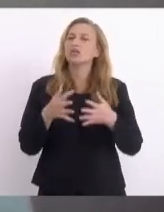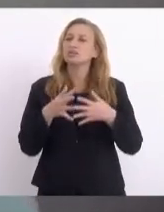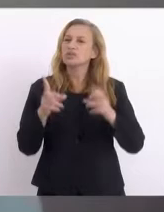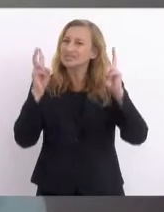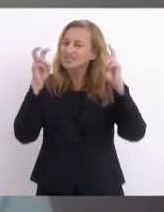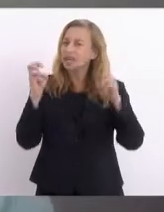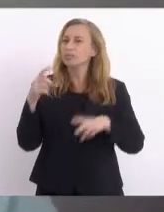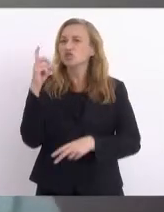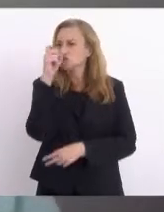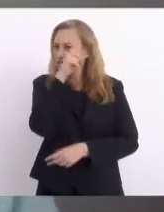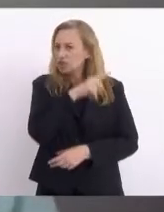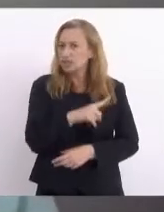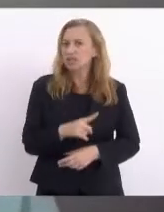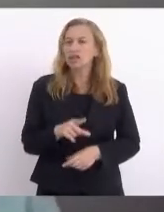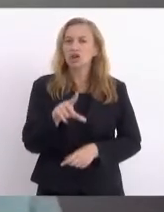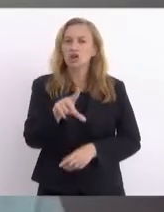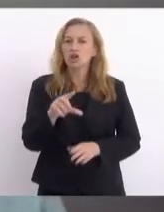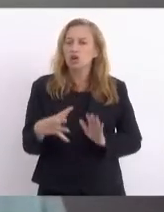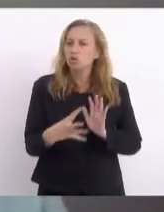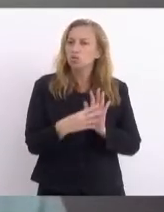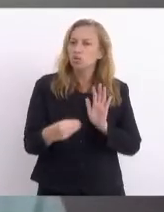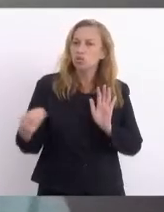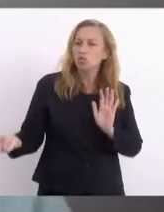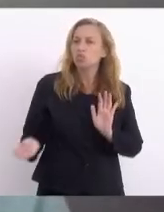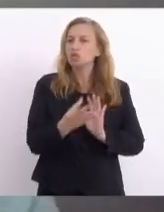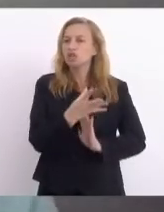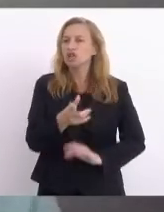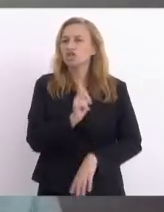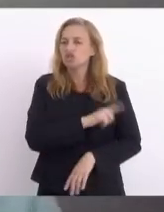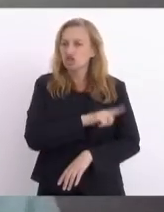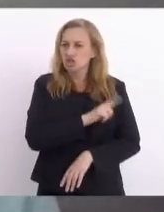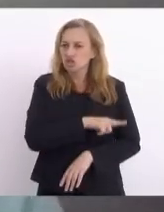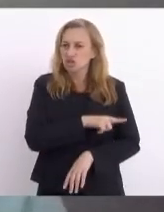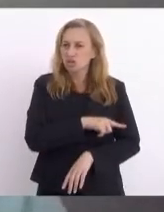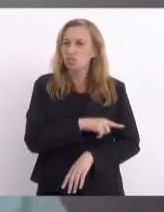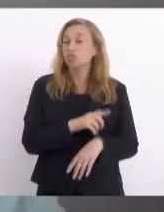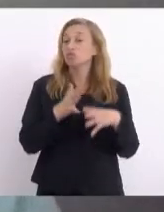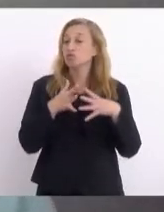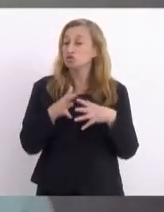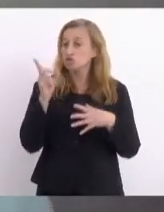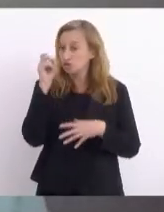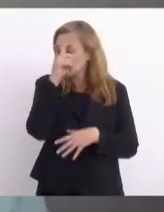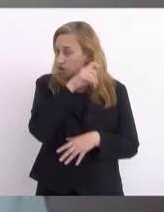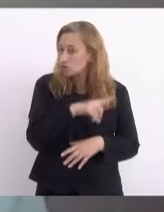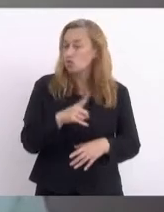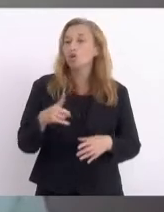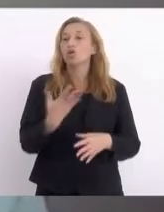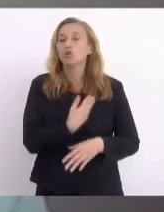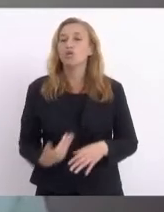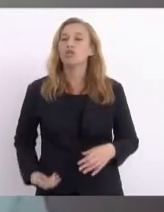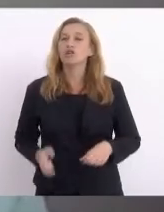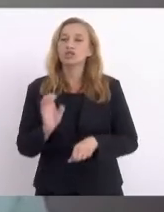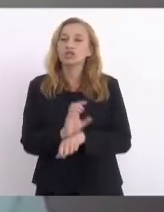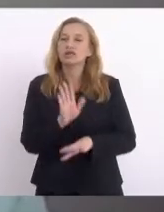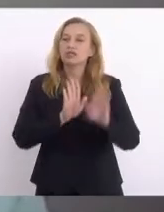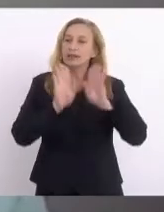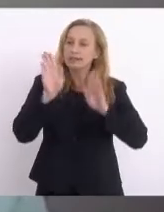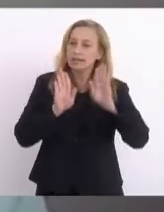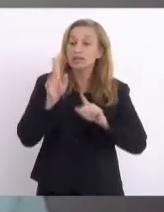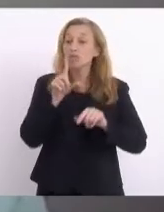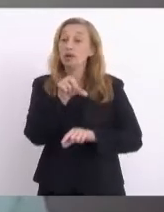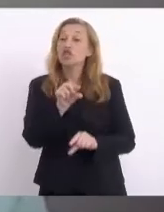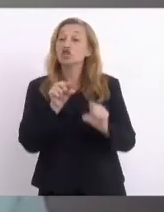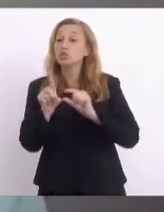uma definição do novo modelo de gestão muito complexo. O governo do Estado fez uma licitação para